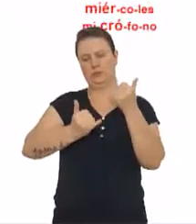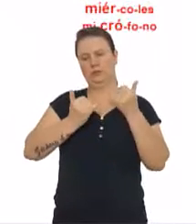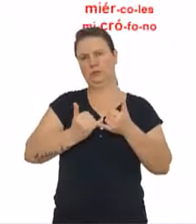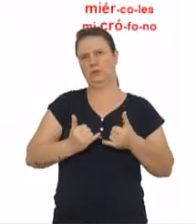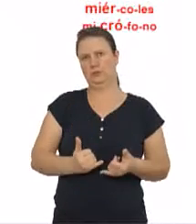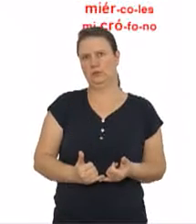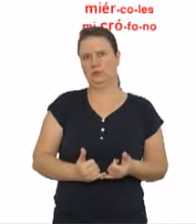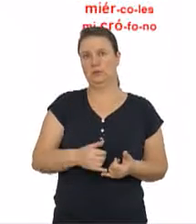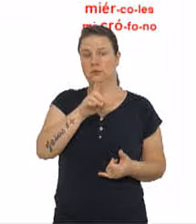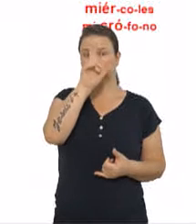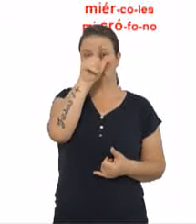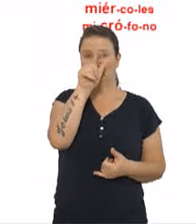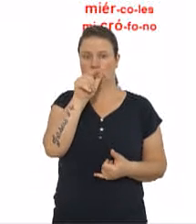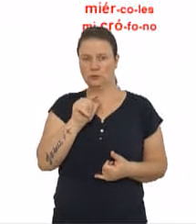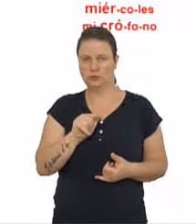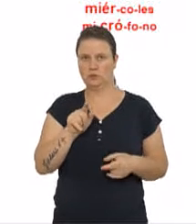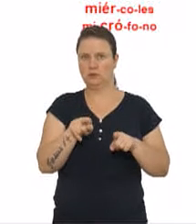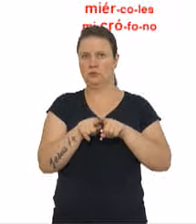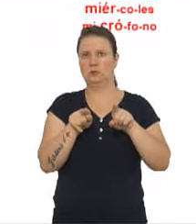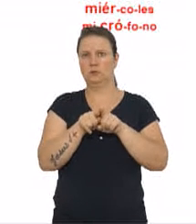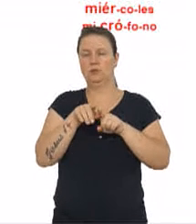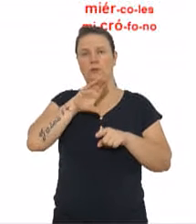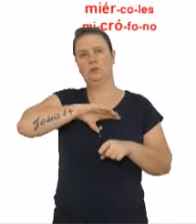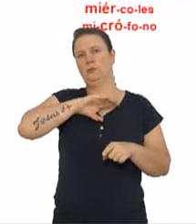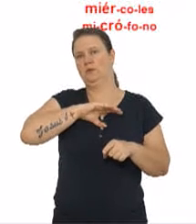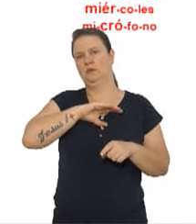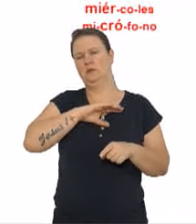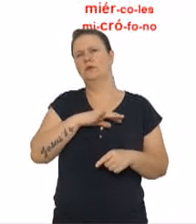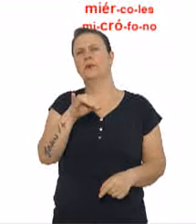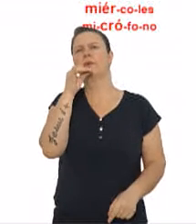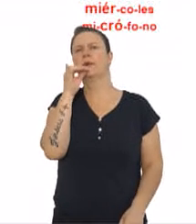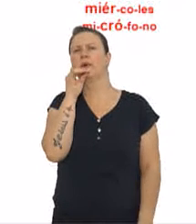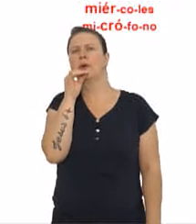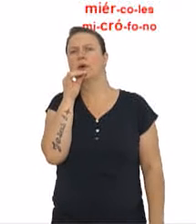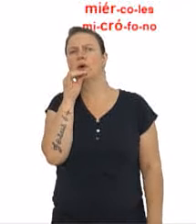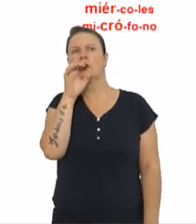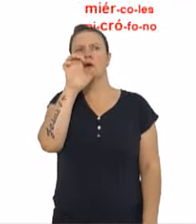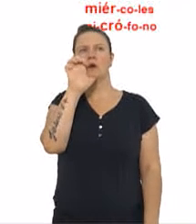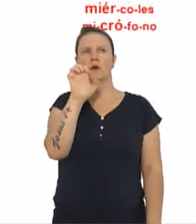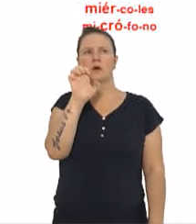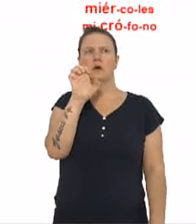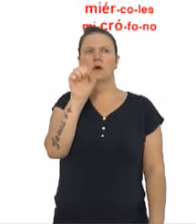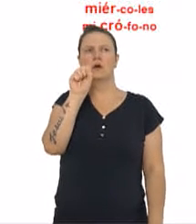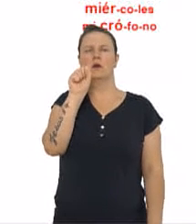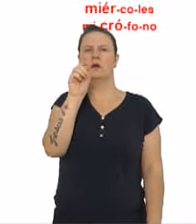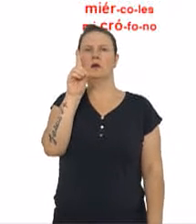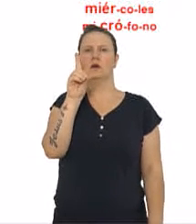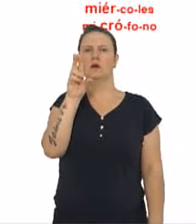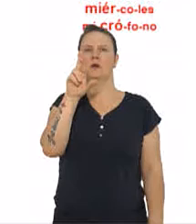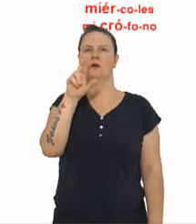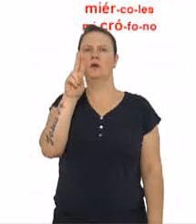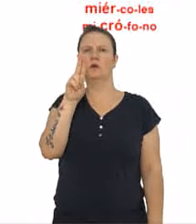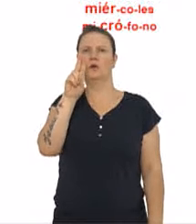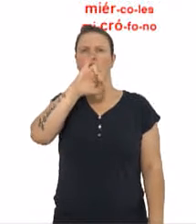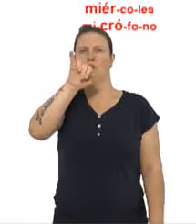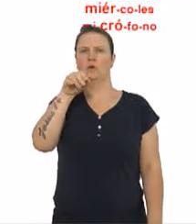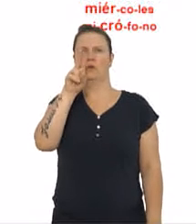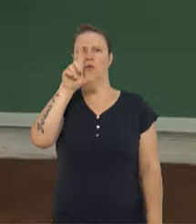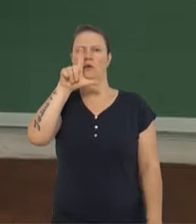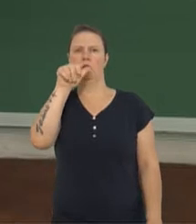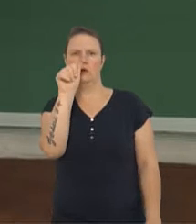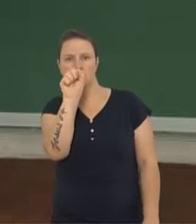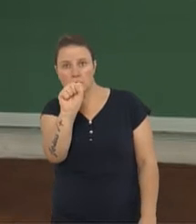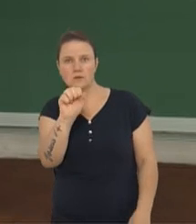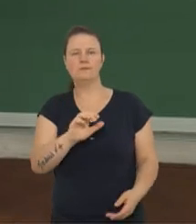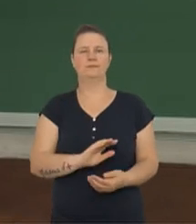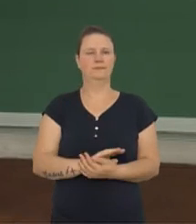acentuadas, assim como a língua portuguesa. Olha alguns exemplos. A própria palavra esdrúxula, pájaro. Lembram? É só